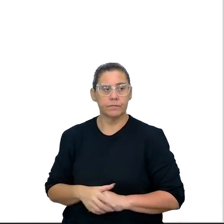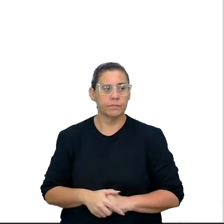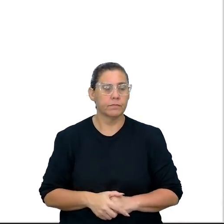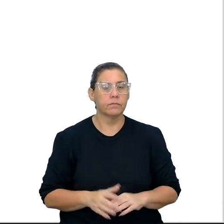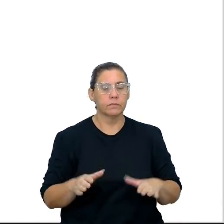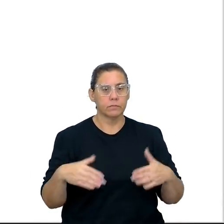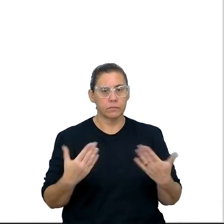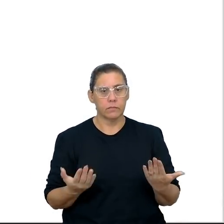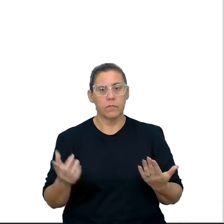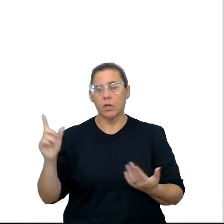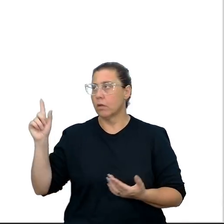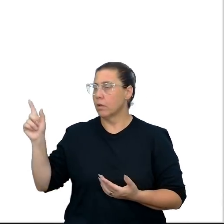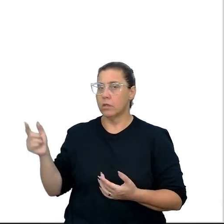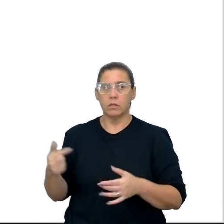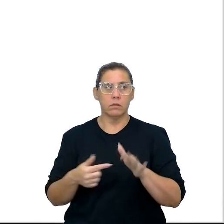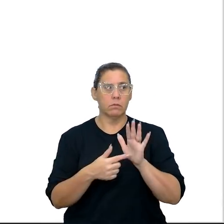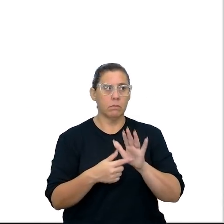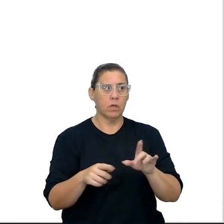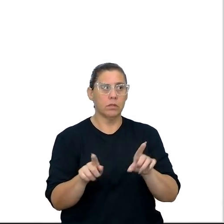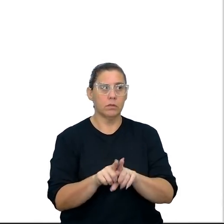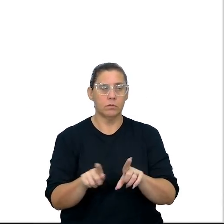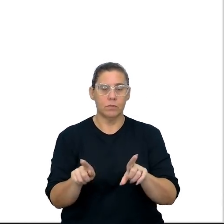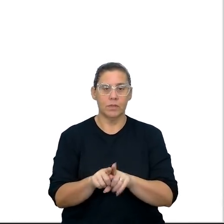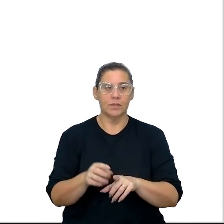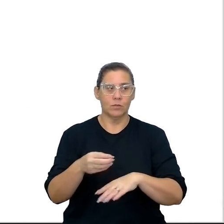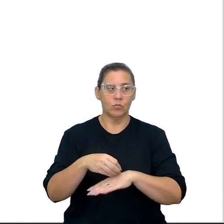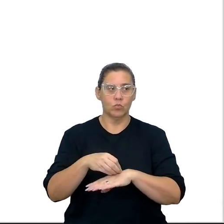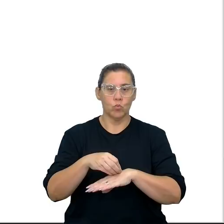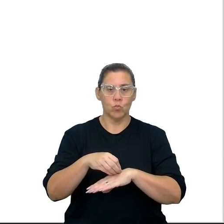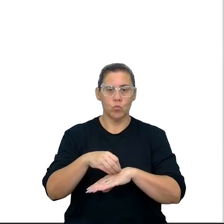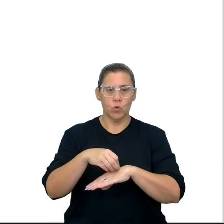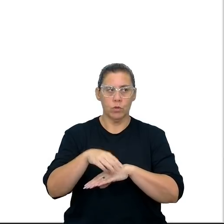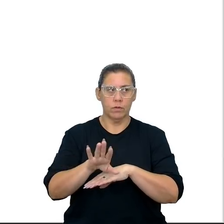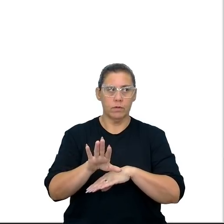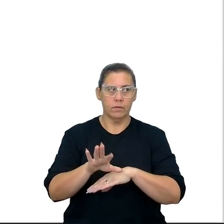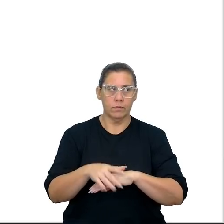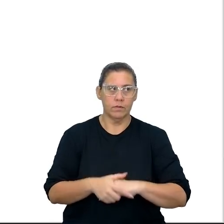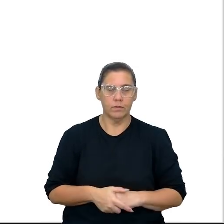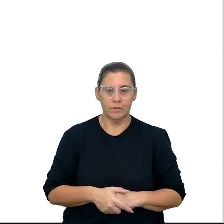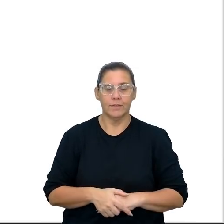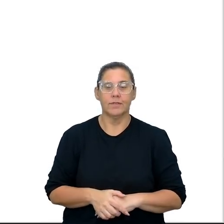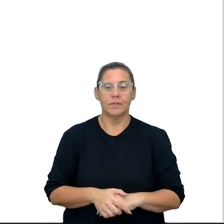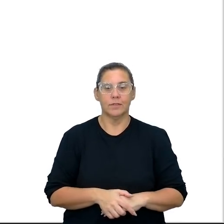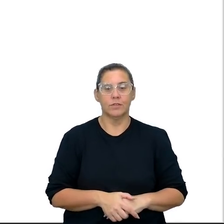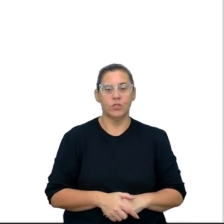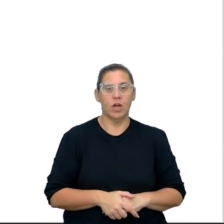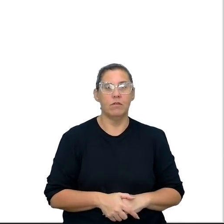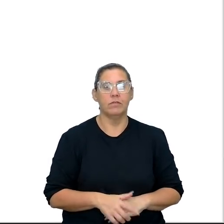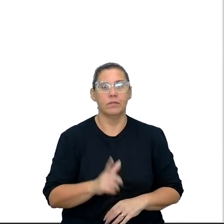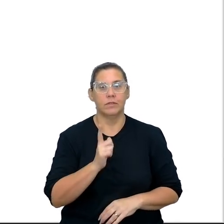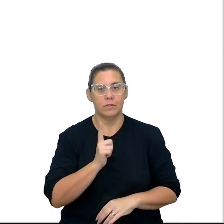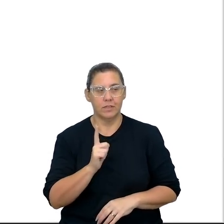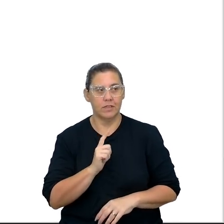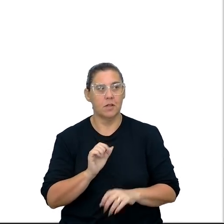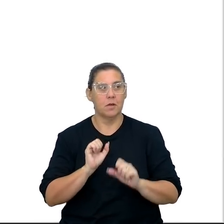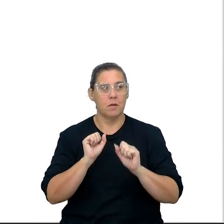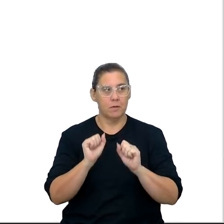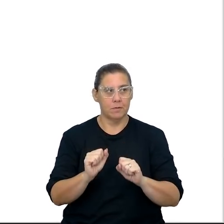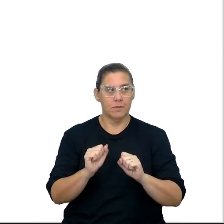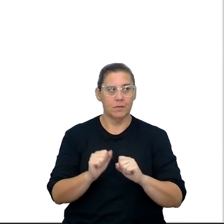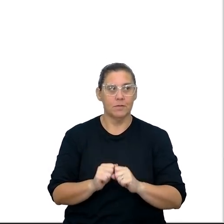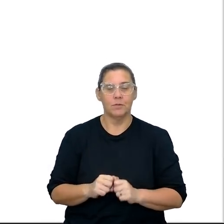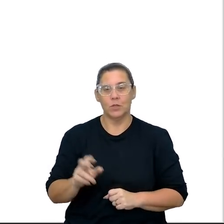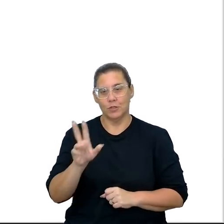E aí aqui a gente traz uma sugestão para mapeamento, né, que vocês podem usar